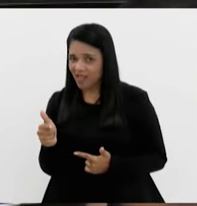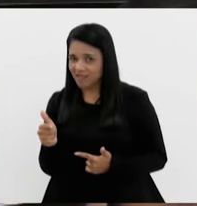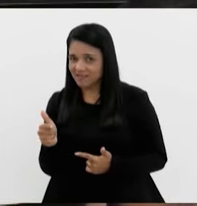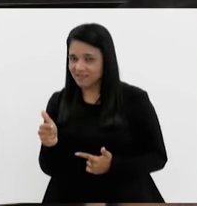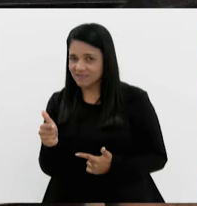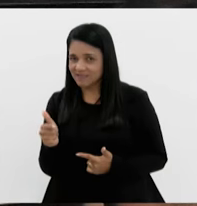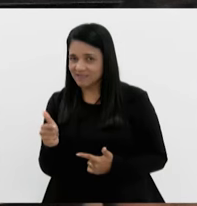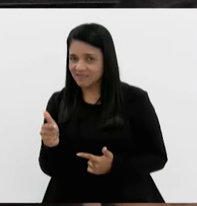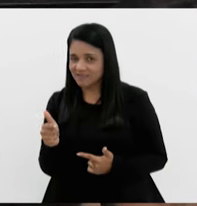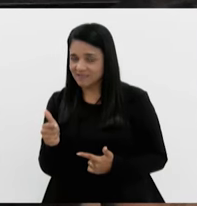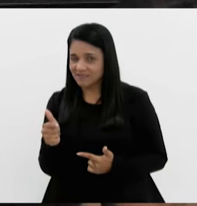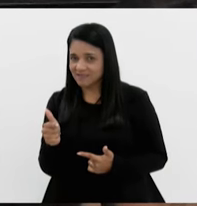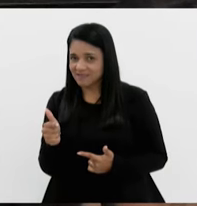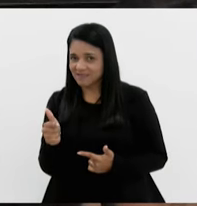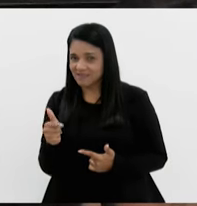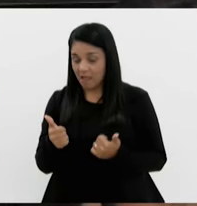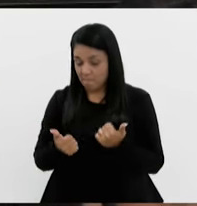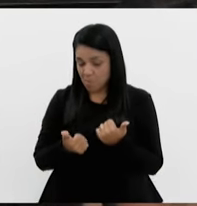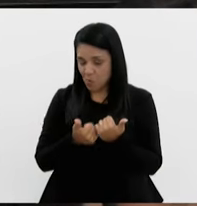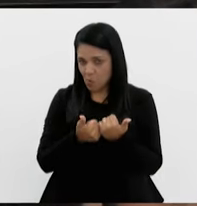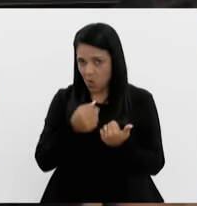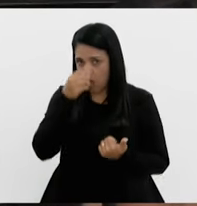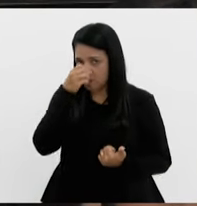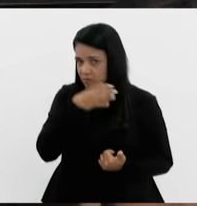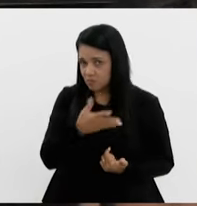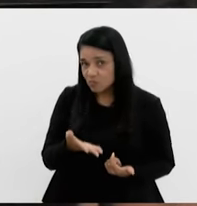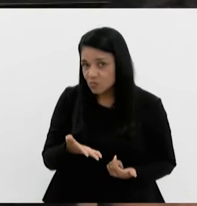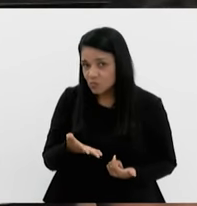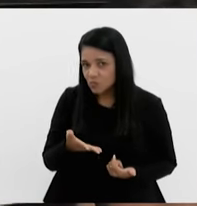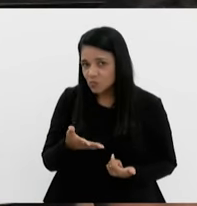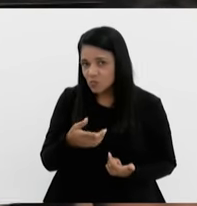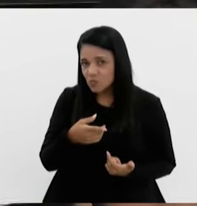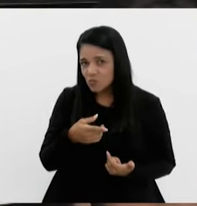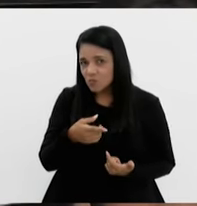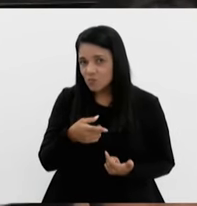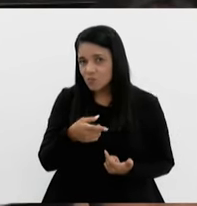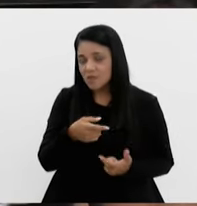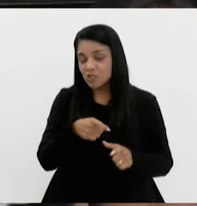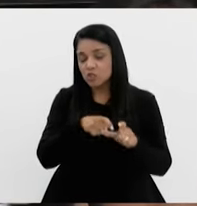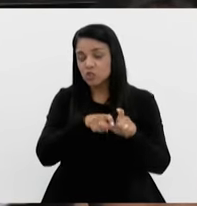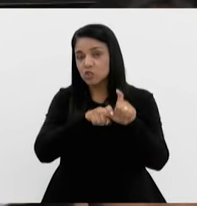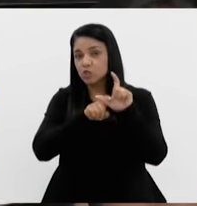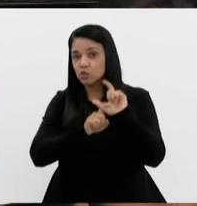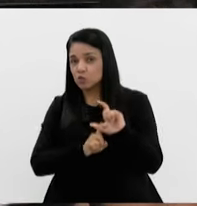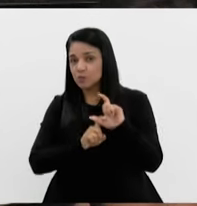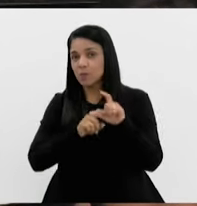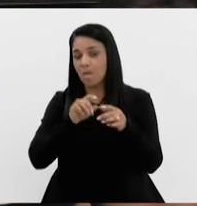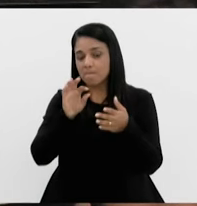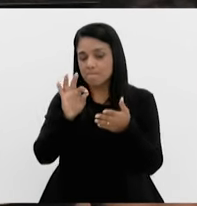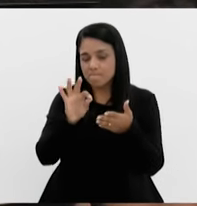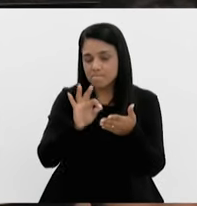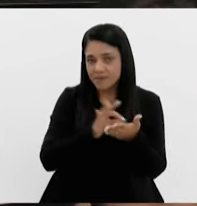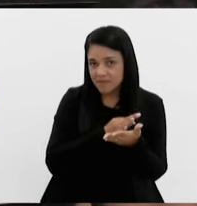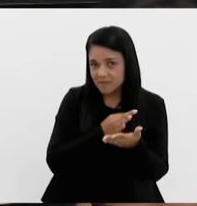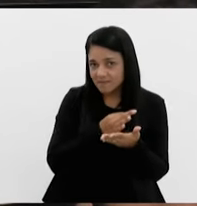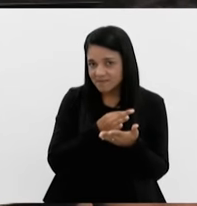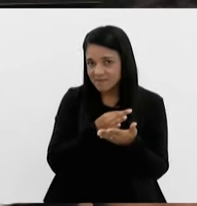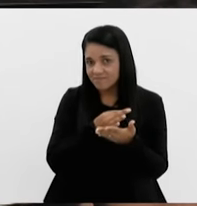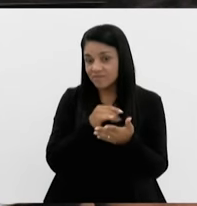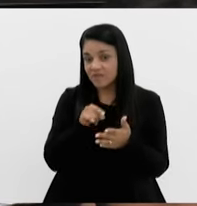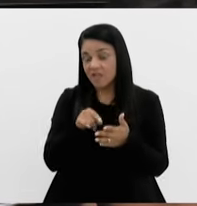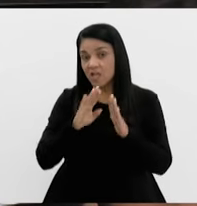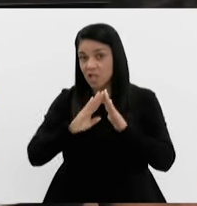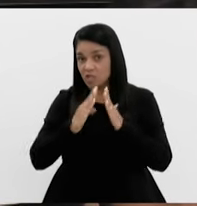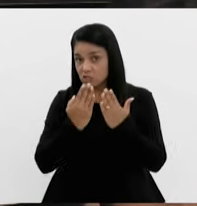absurdo faz uma suspensão da matrícula Ou seja a escola que deveria garantir que deveria